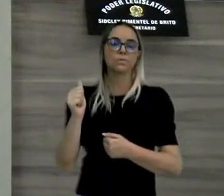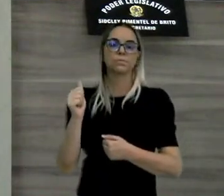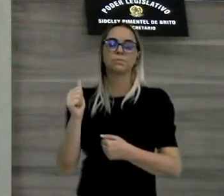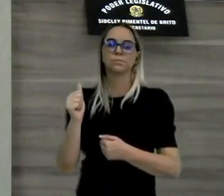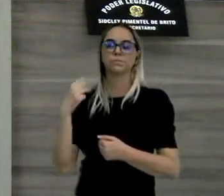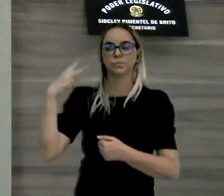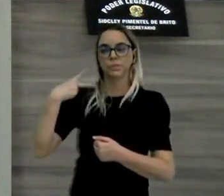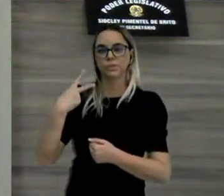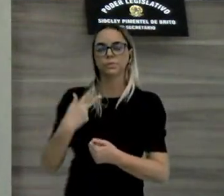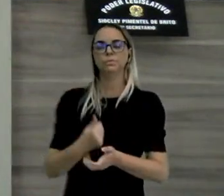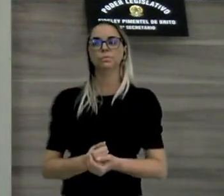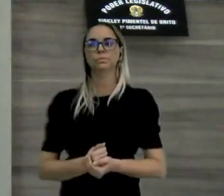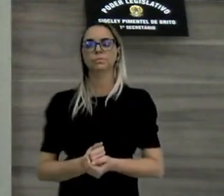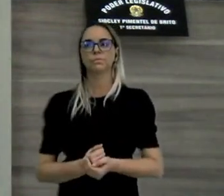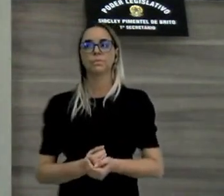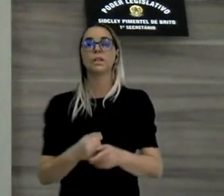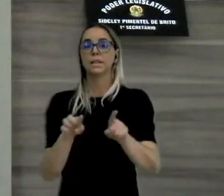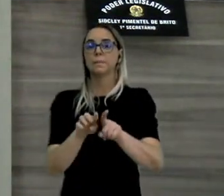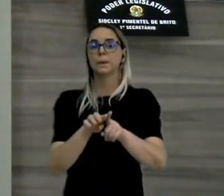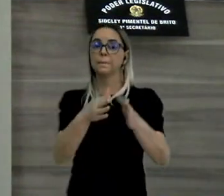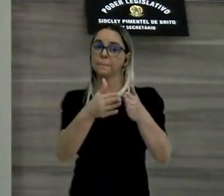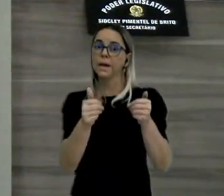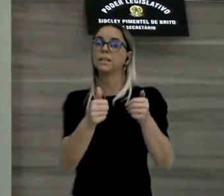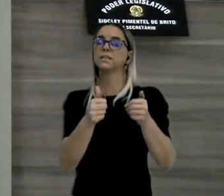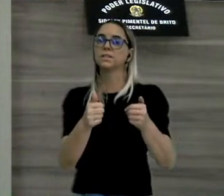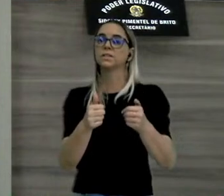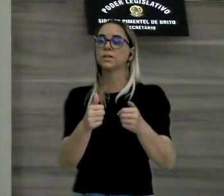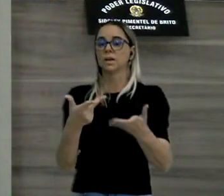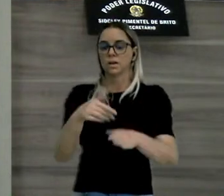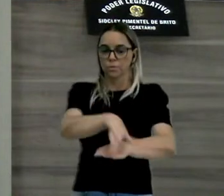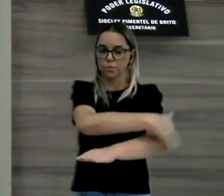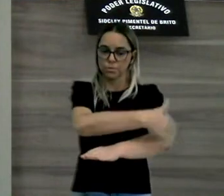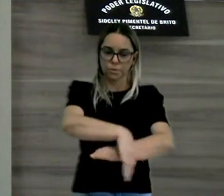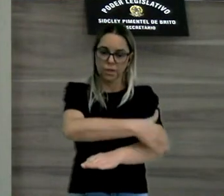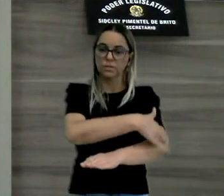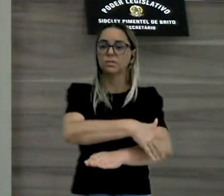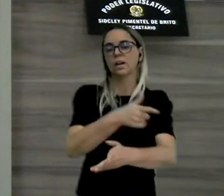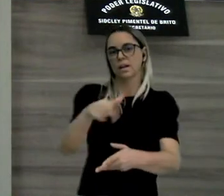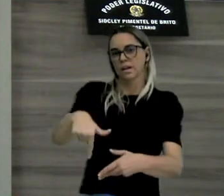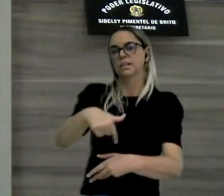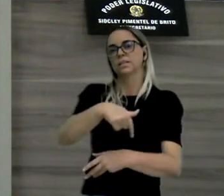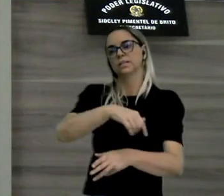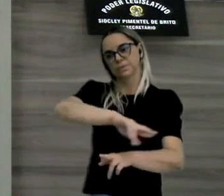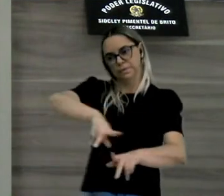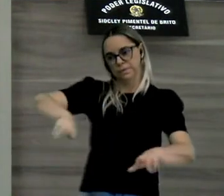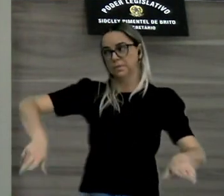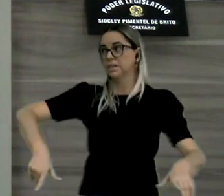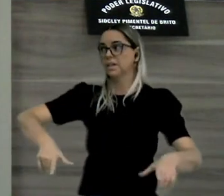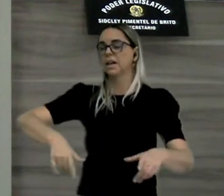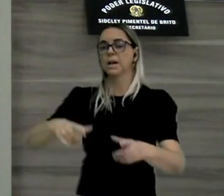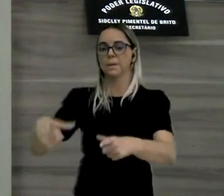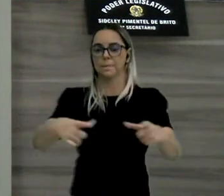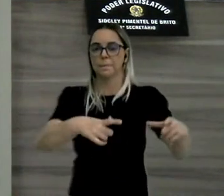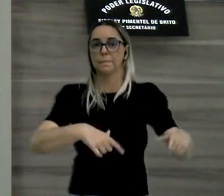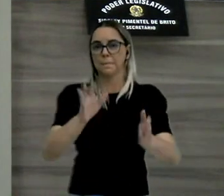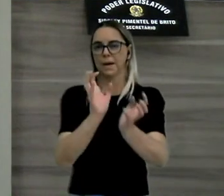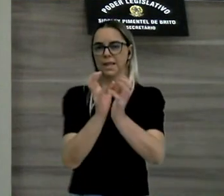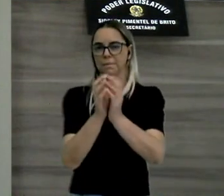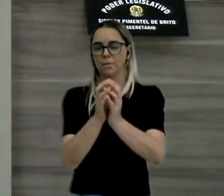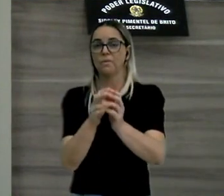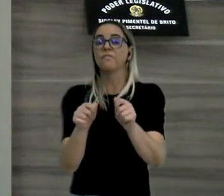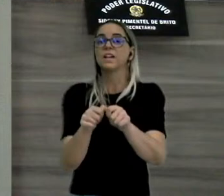Marcon Santos de Almeida que apela o departamento de estas de Rodagem em Pernambuco DP que proca com a instalação de